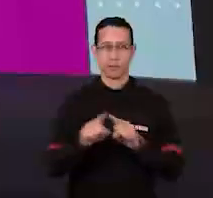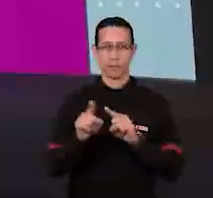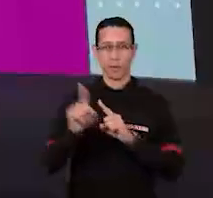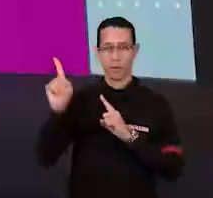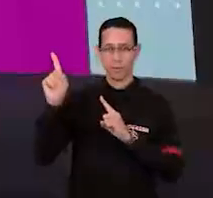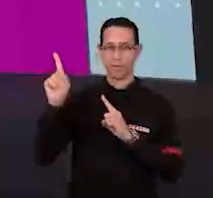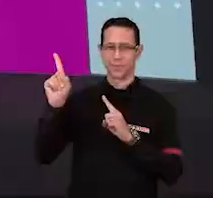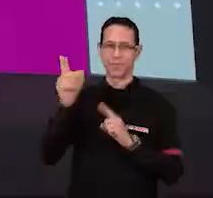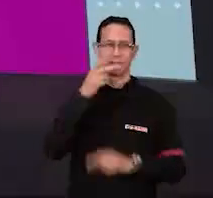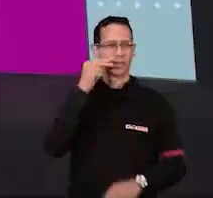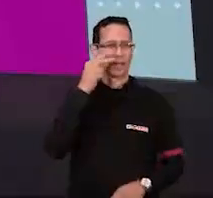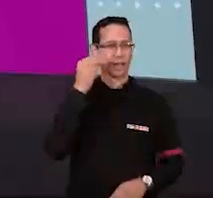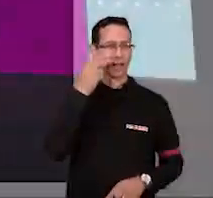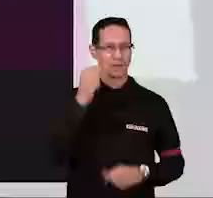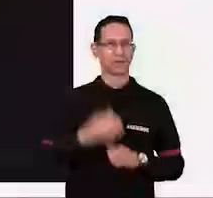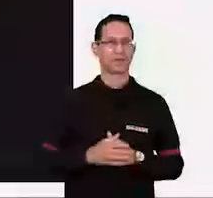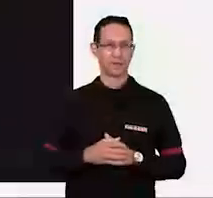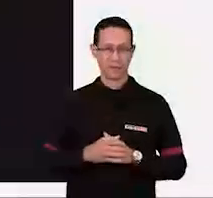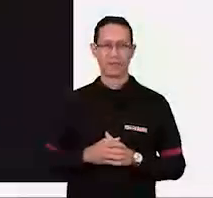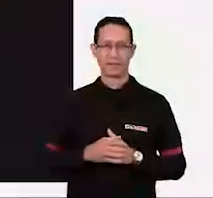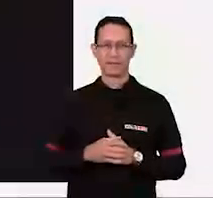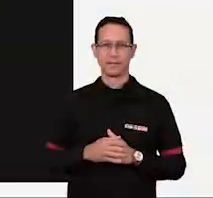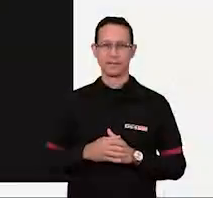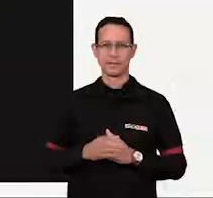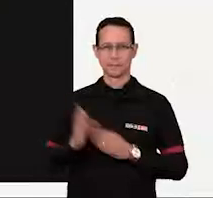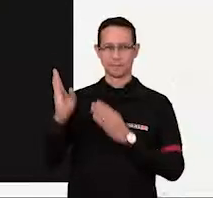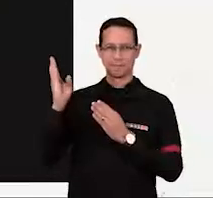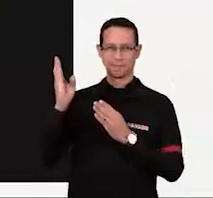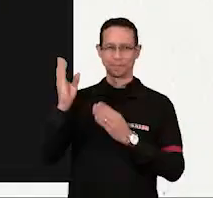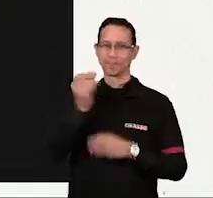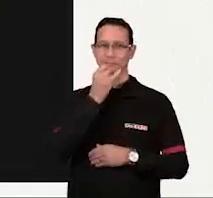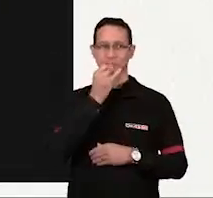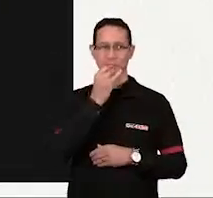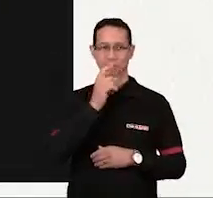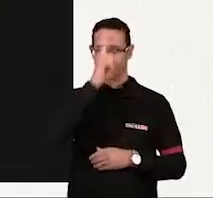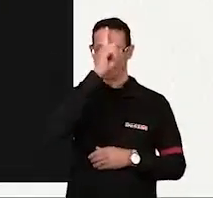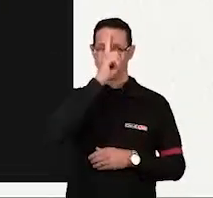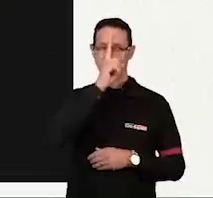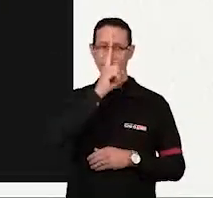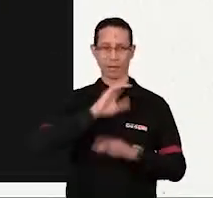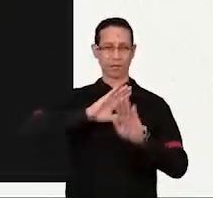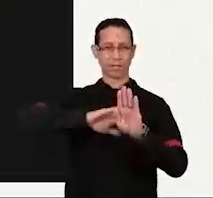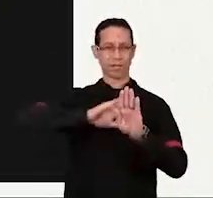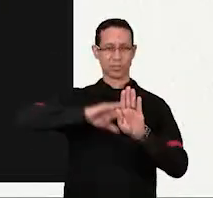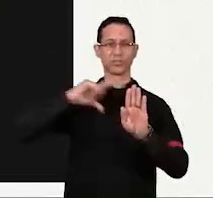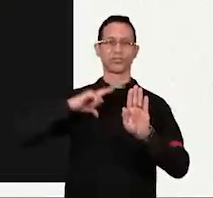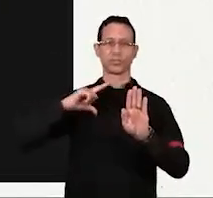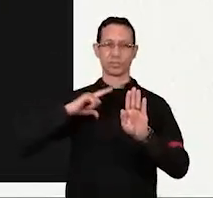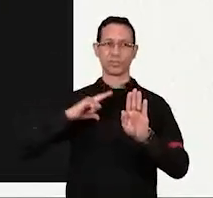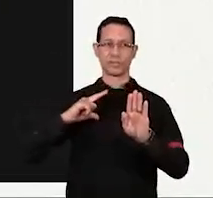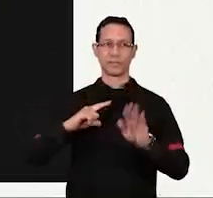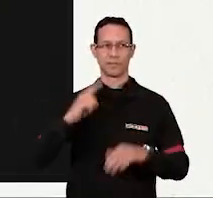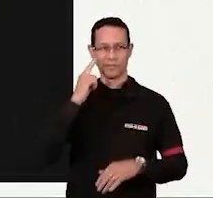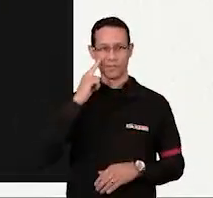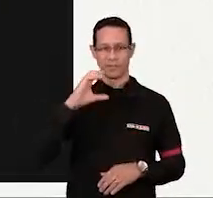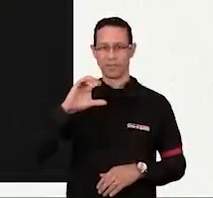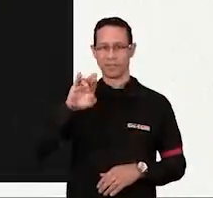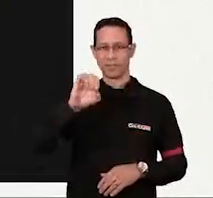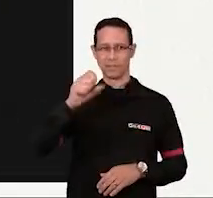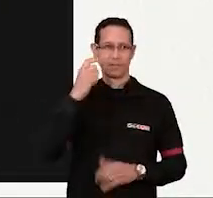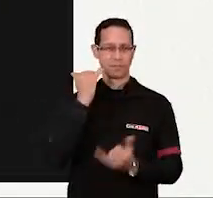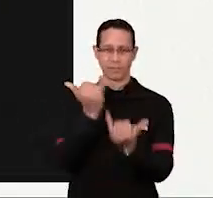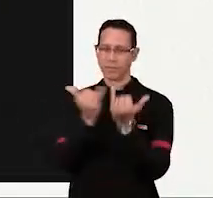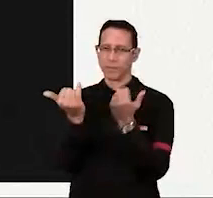né, onde a gente fez a miringotomia. Então, esse é o primeiro exemplo. Pus atrás do tímpano, né? Mostrou o vídeo da Cris. O meu é